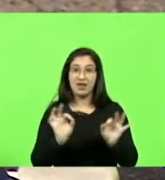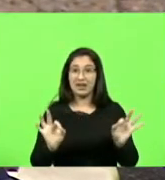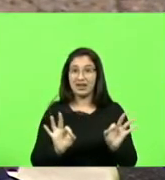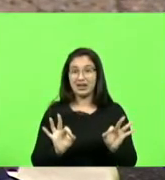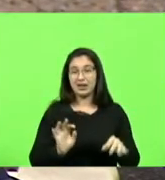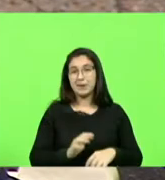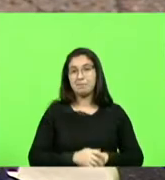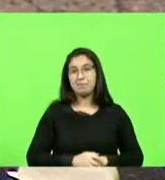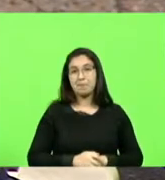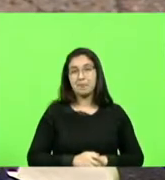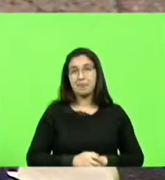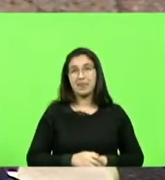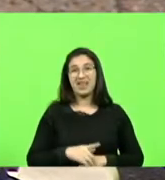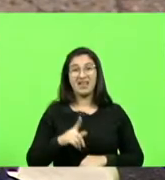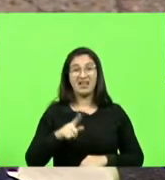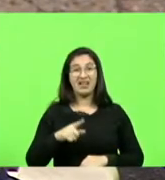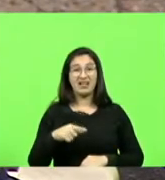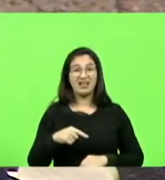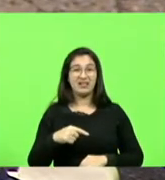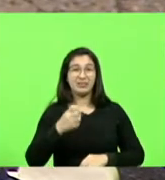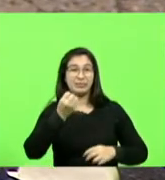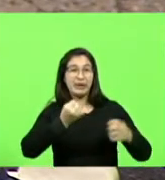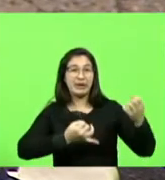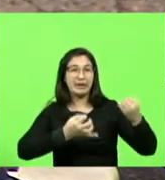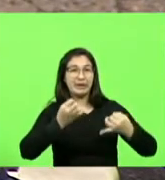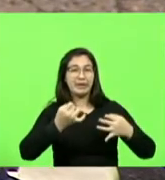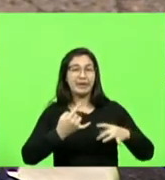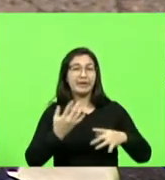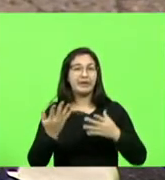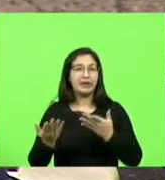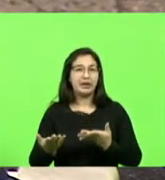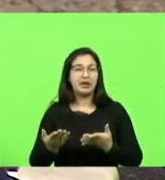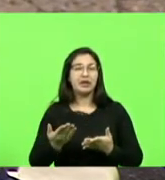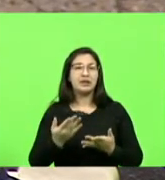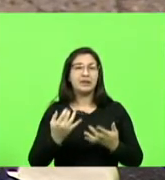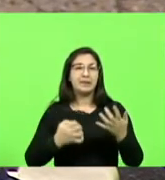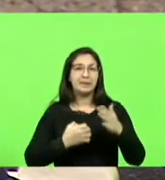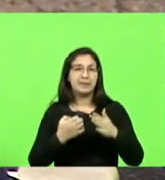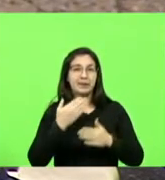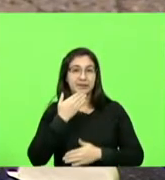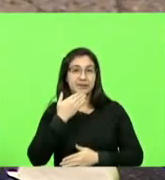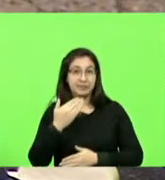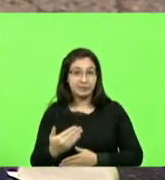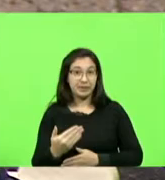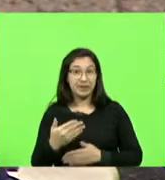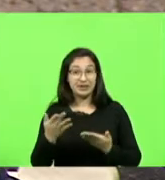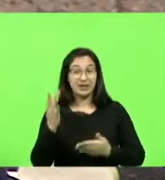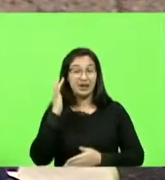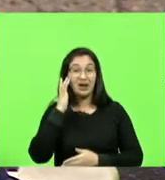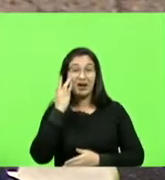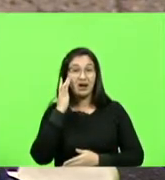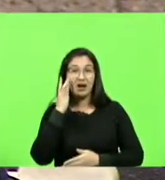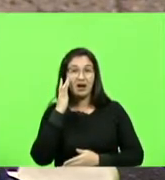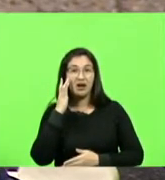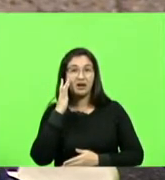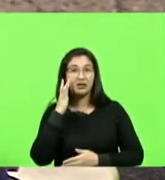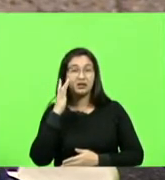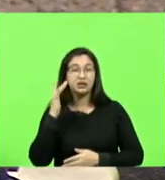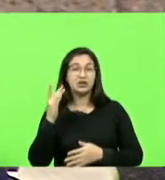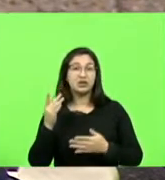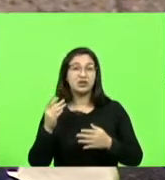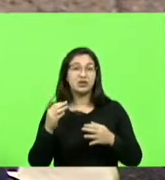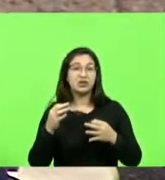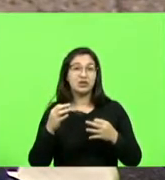Simplesmente fica dando os aditivos que a empresa pede e ainda assim a empresa acha que não está